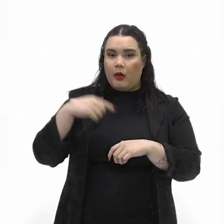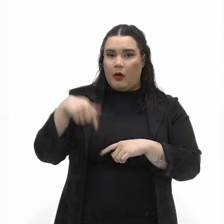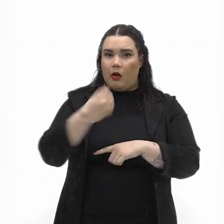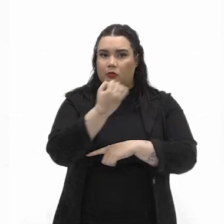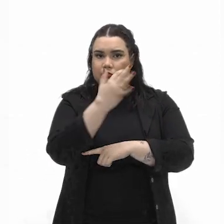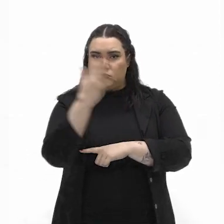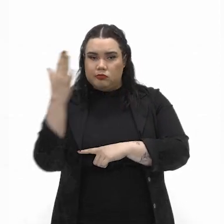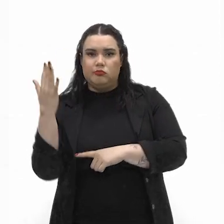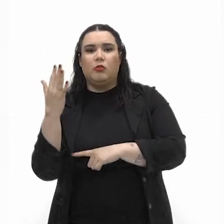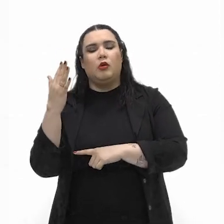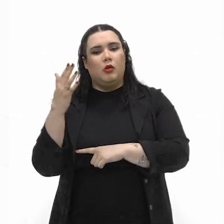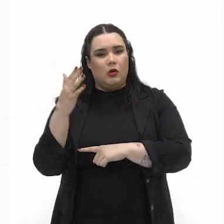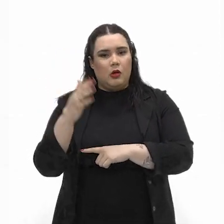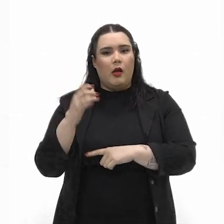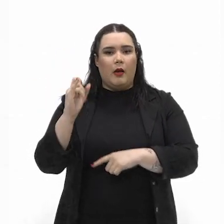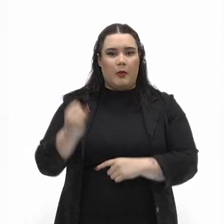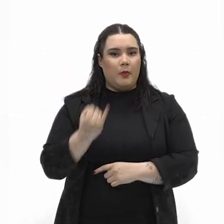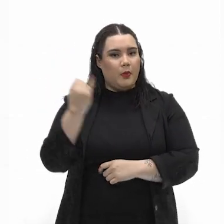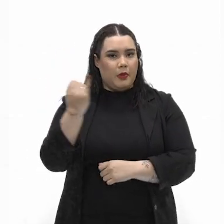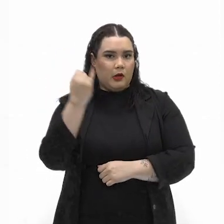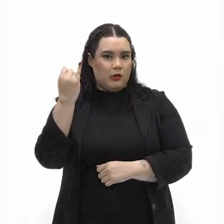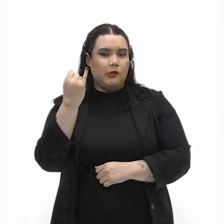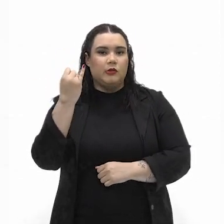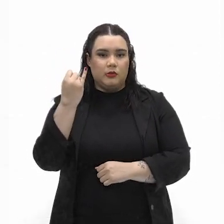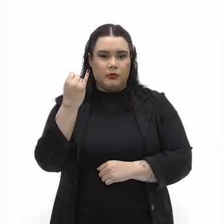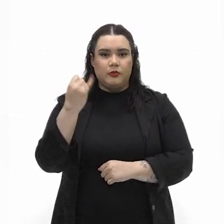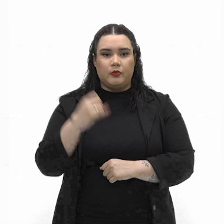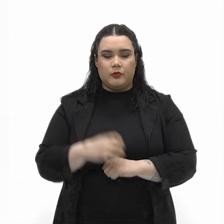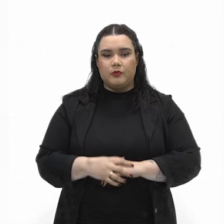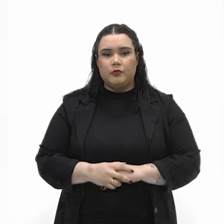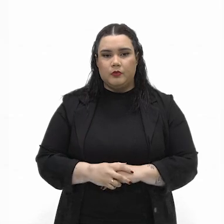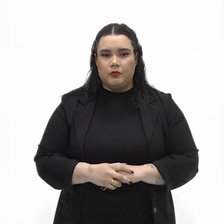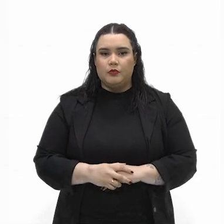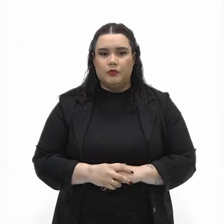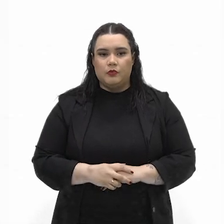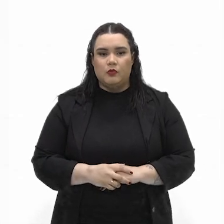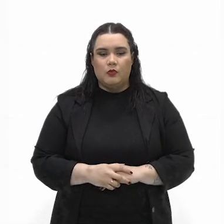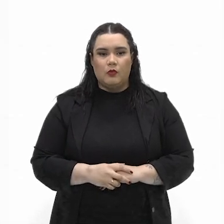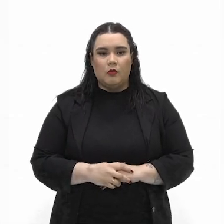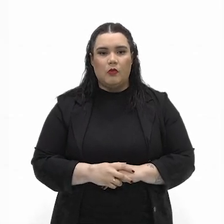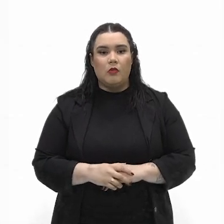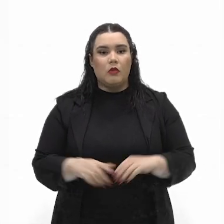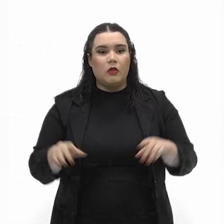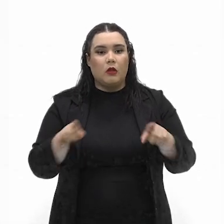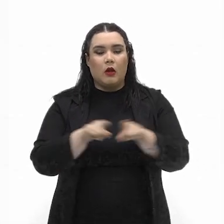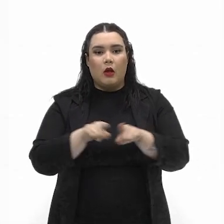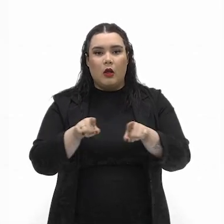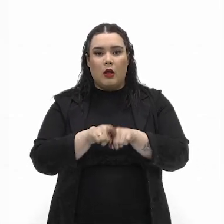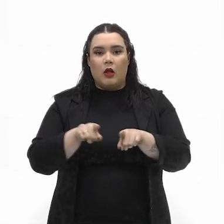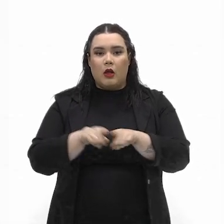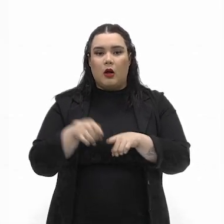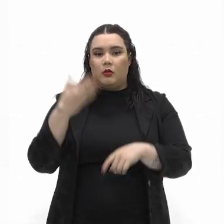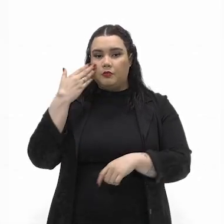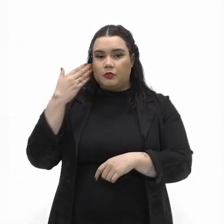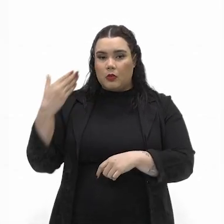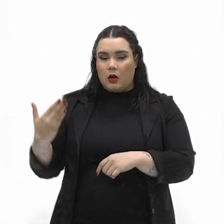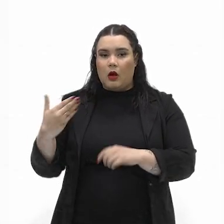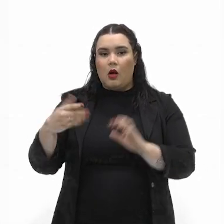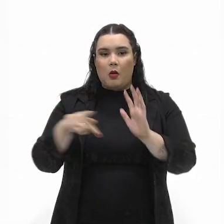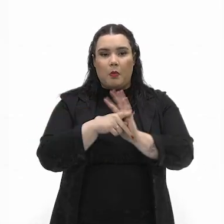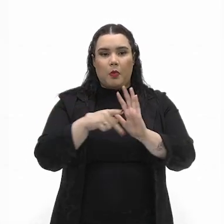uma força fundamental da natureza. Além dela, nós temos a força